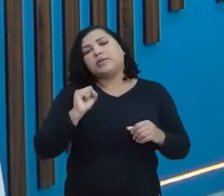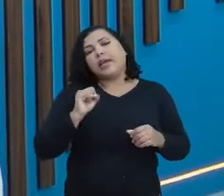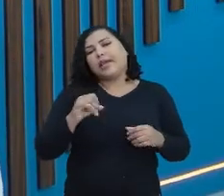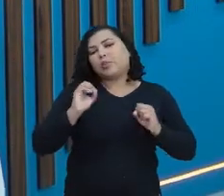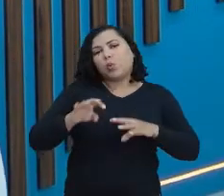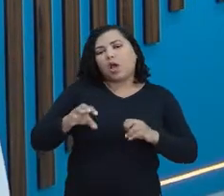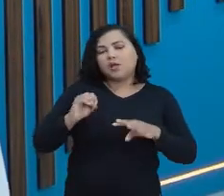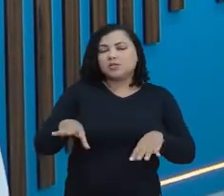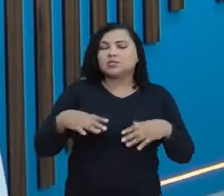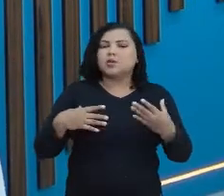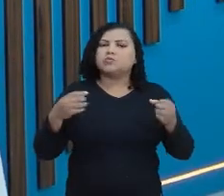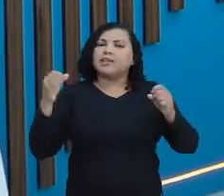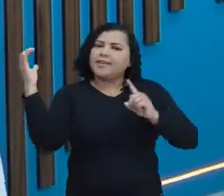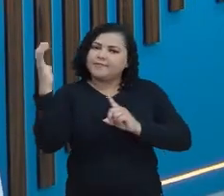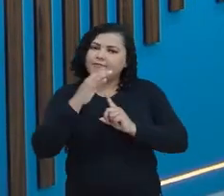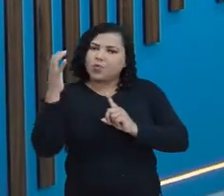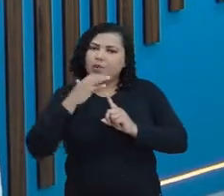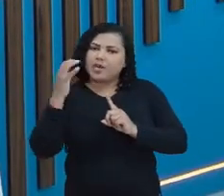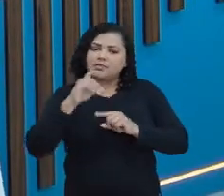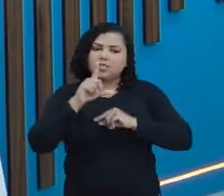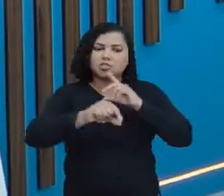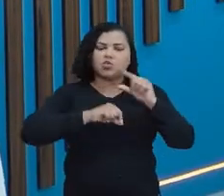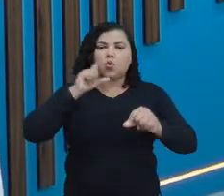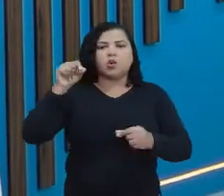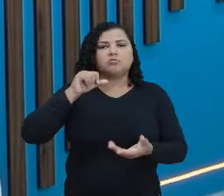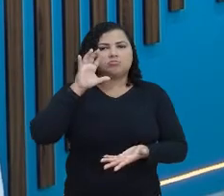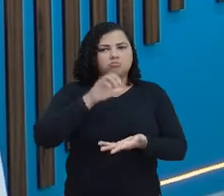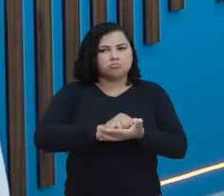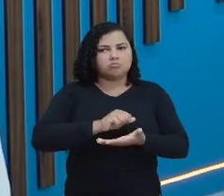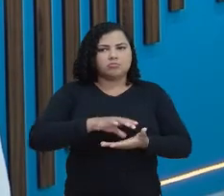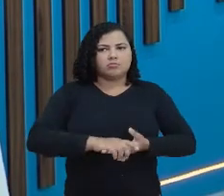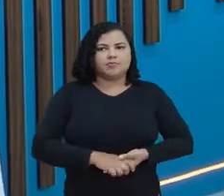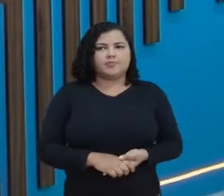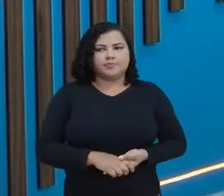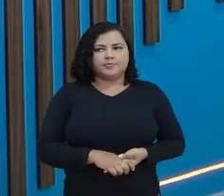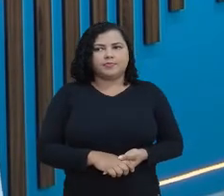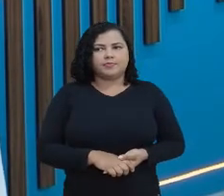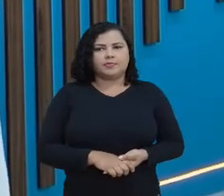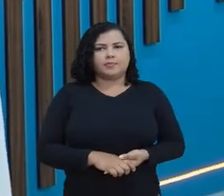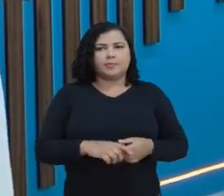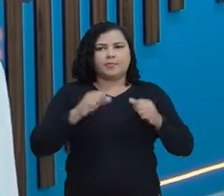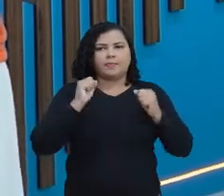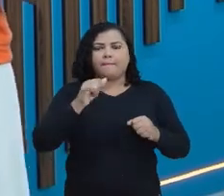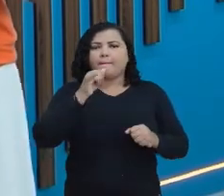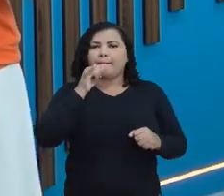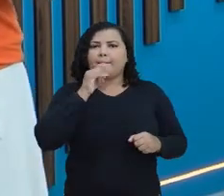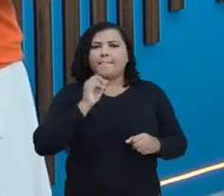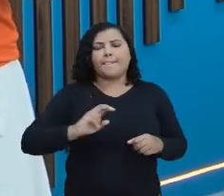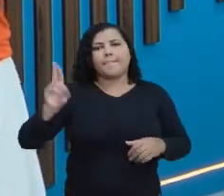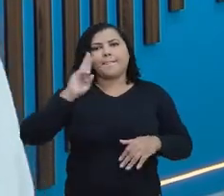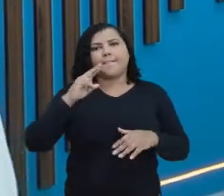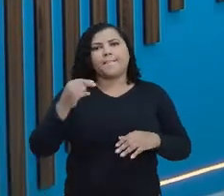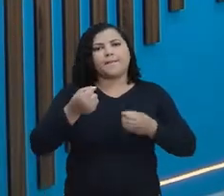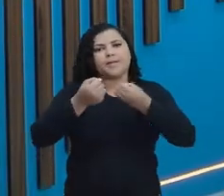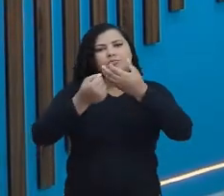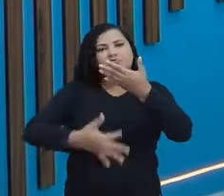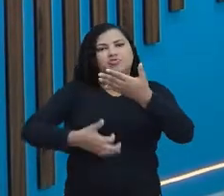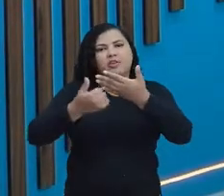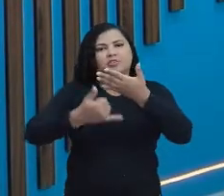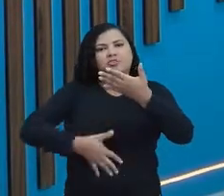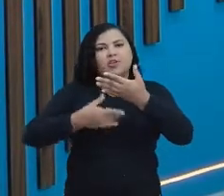impacta diretamente nas nossas escolhas de registro. Então, a gente pode dizer que a linguagem no chat, ela é o quê?